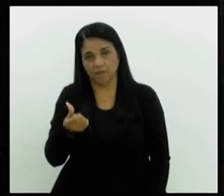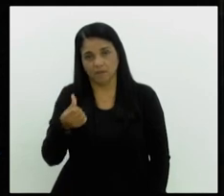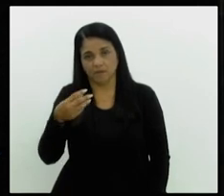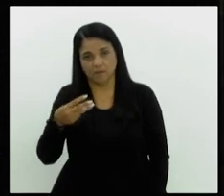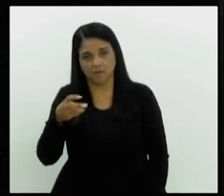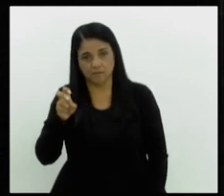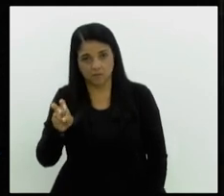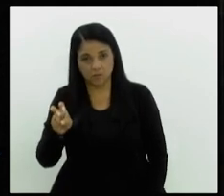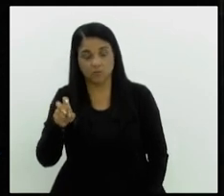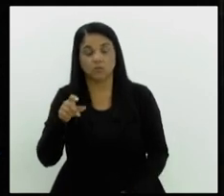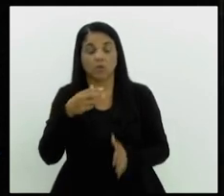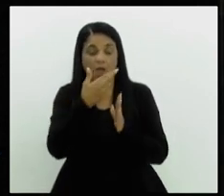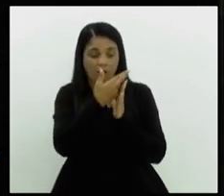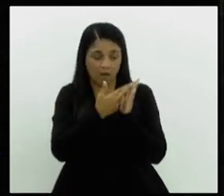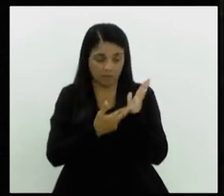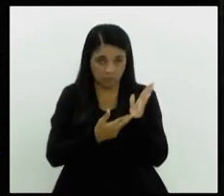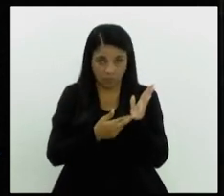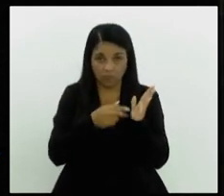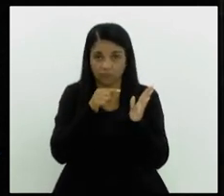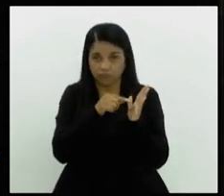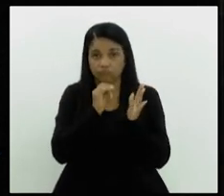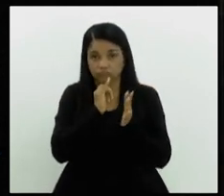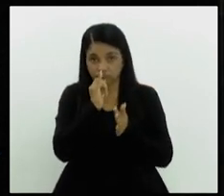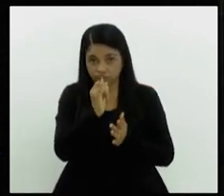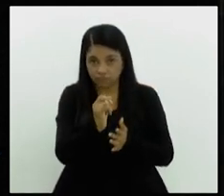da DPF 635